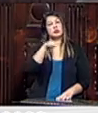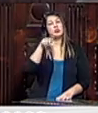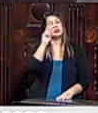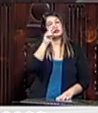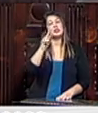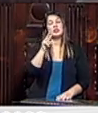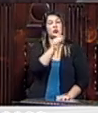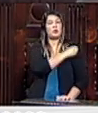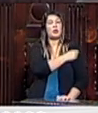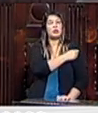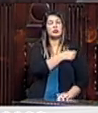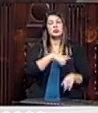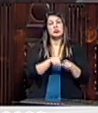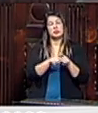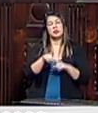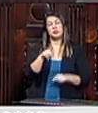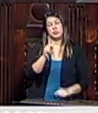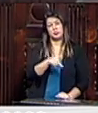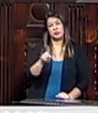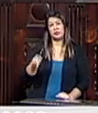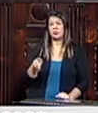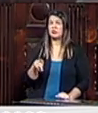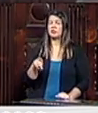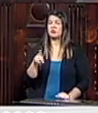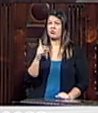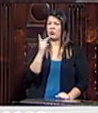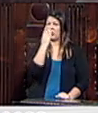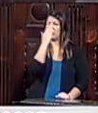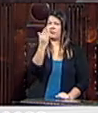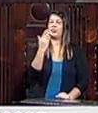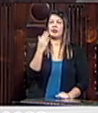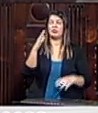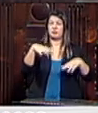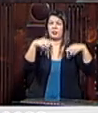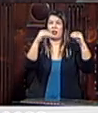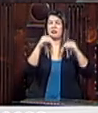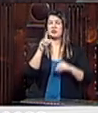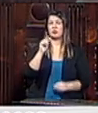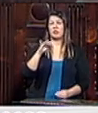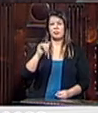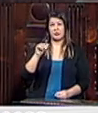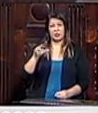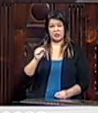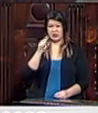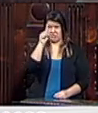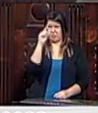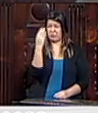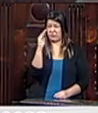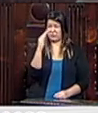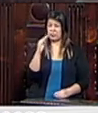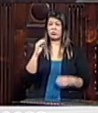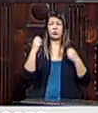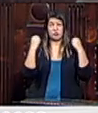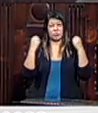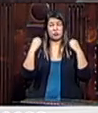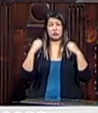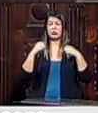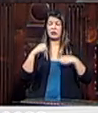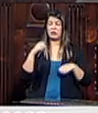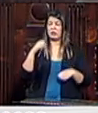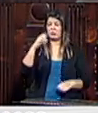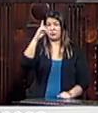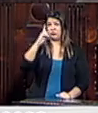os alunos e professores vão para a frente do Palácio Guanabara lutar pelo direito mínimo